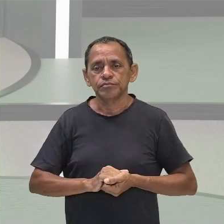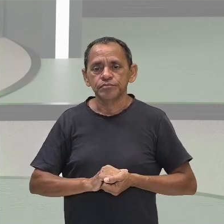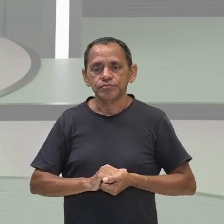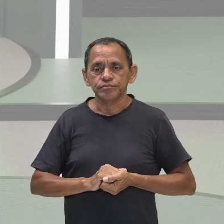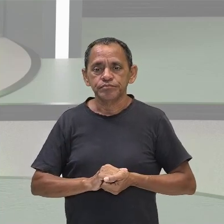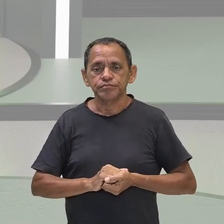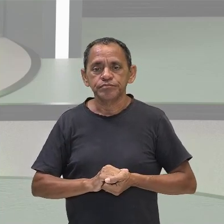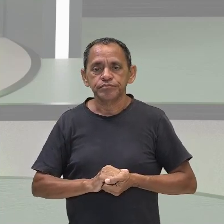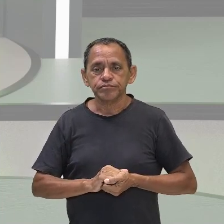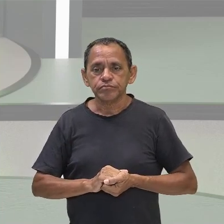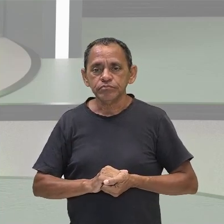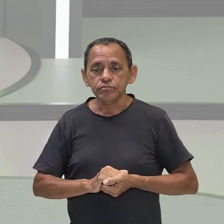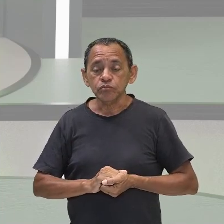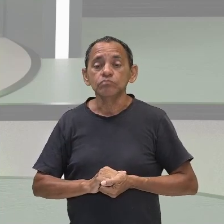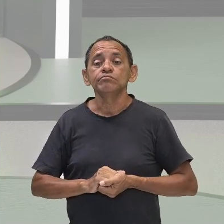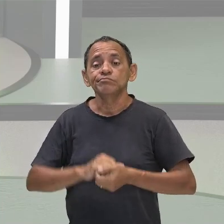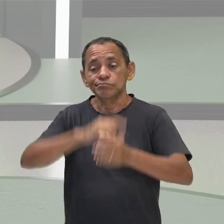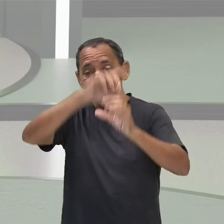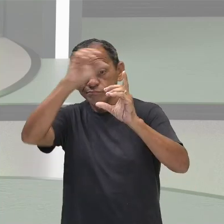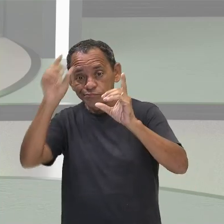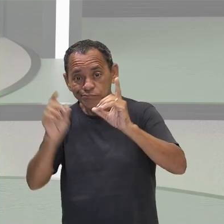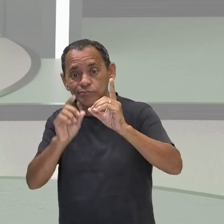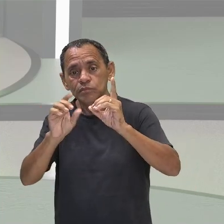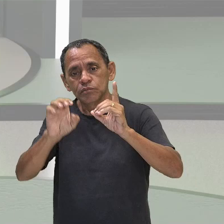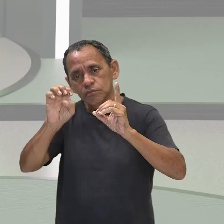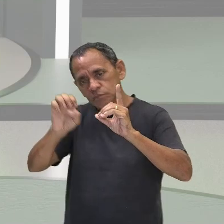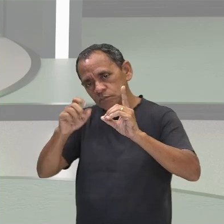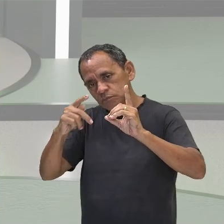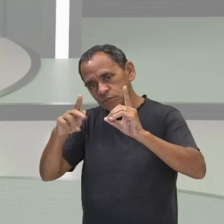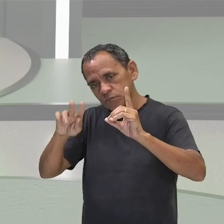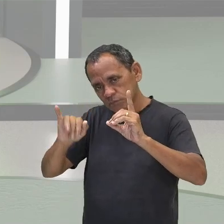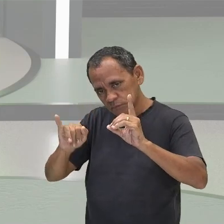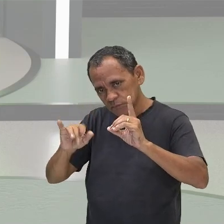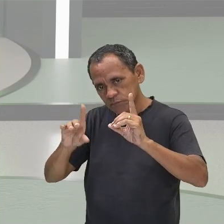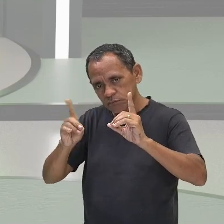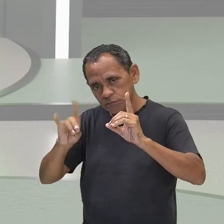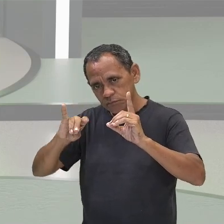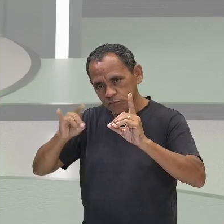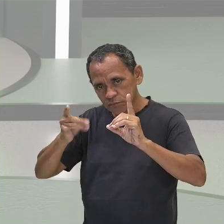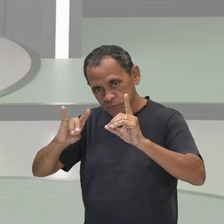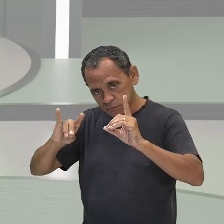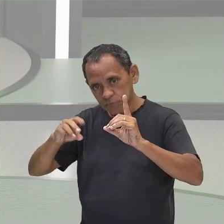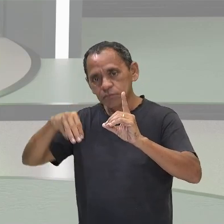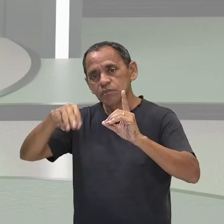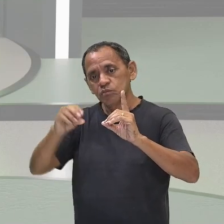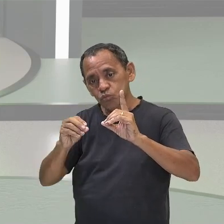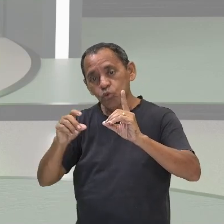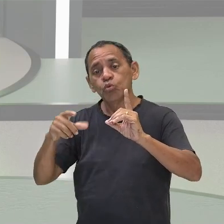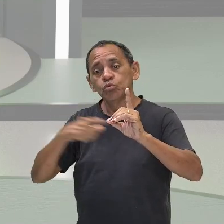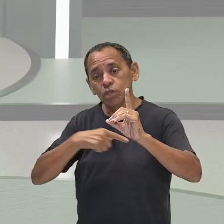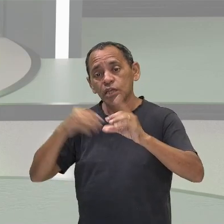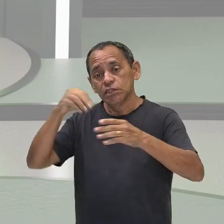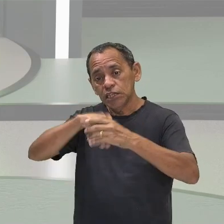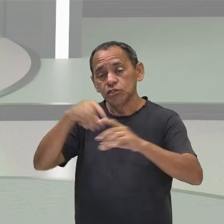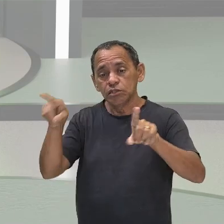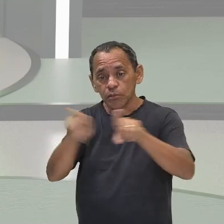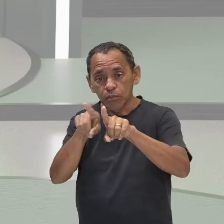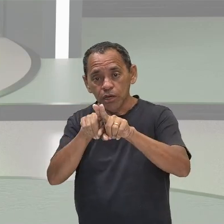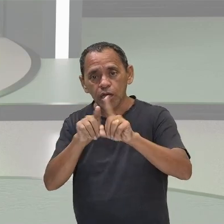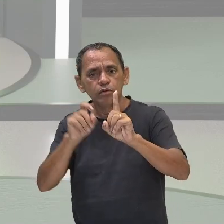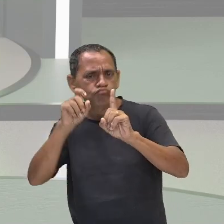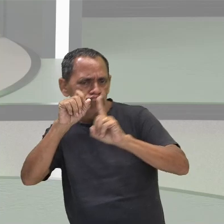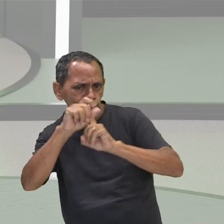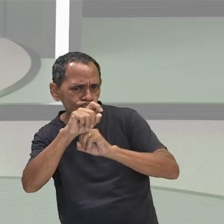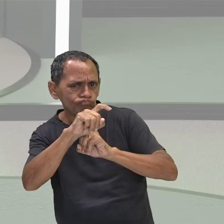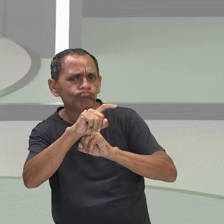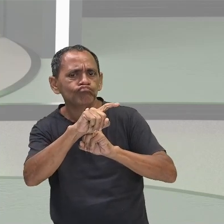o epidídimo, tá bom? E todos os espermatozoides produzidos nos túbulos